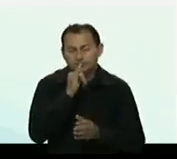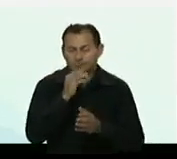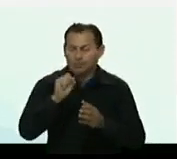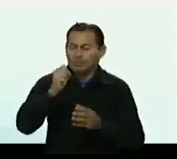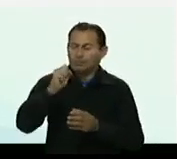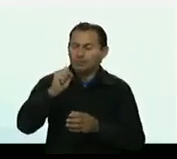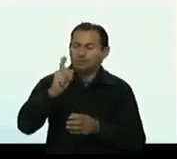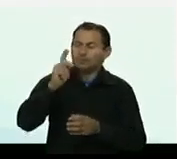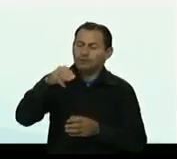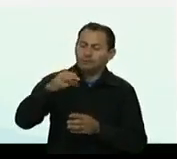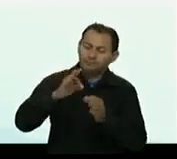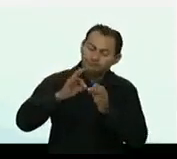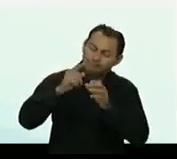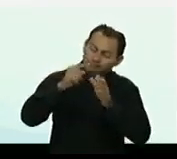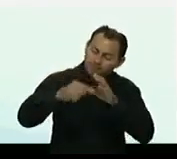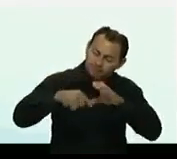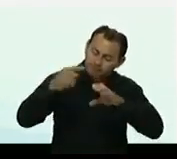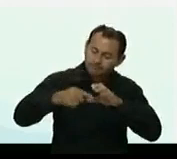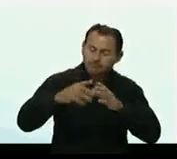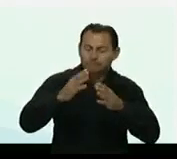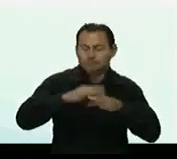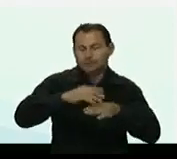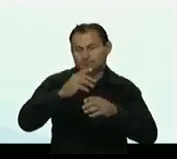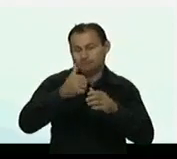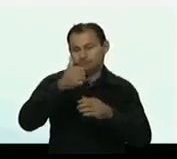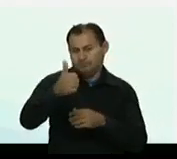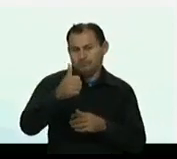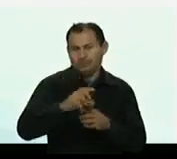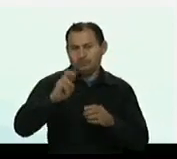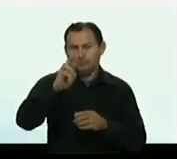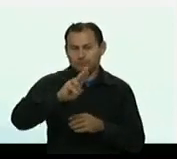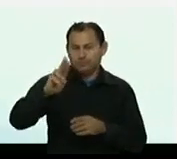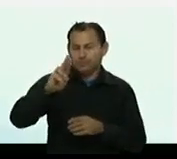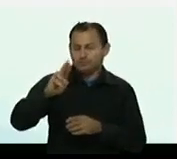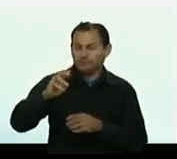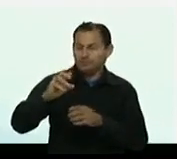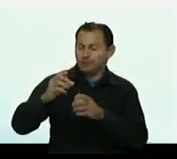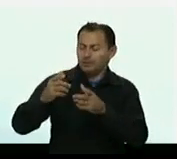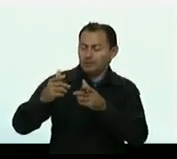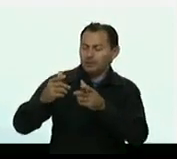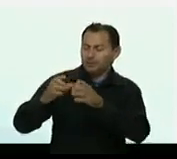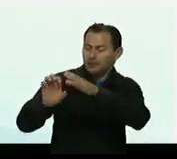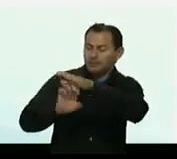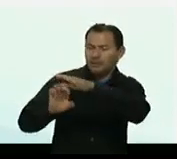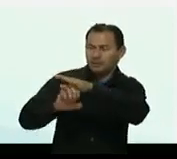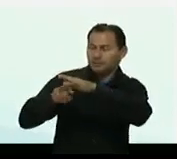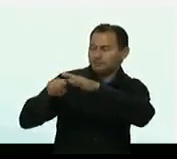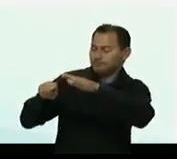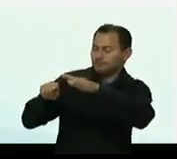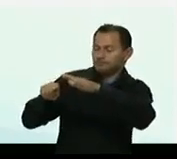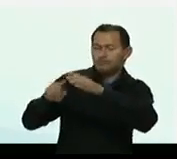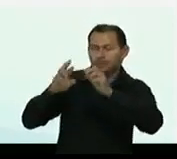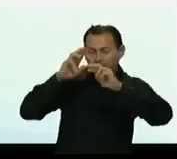8 quilômetros que iriam rodar, então ficava mais vantajoso usar essa outra empresa.